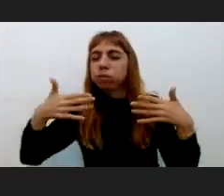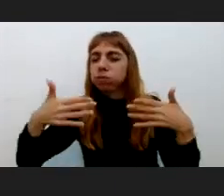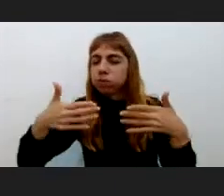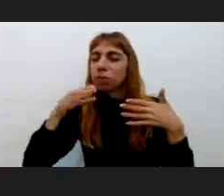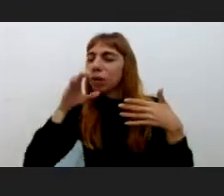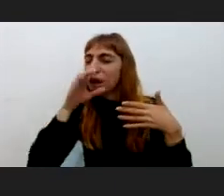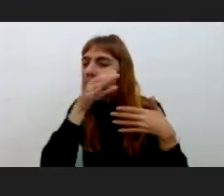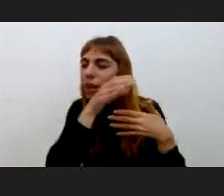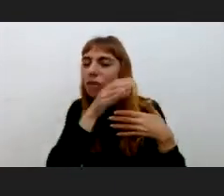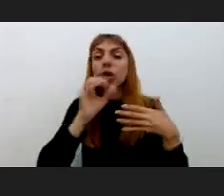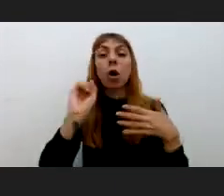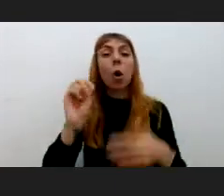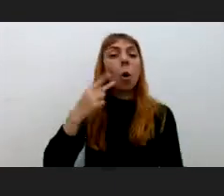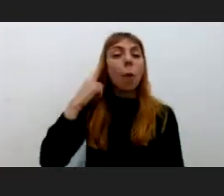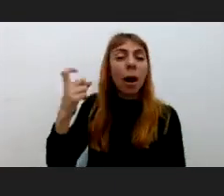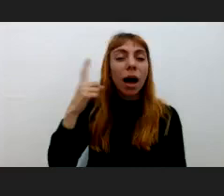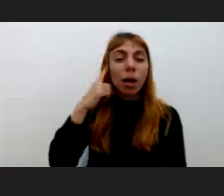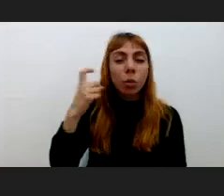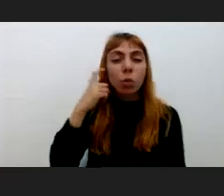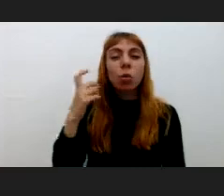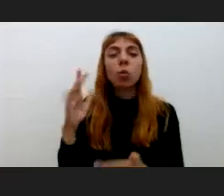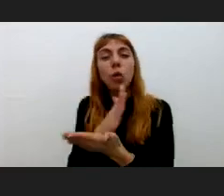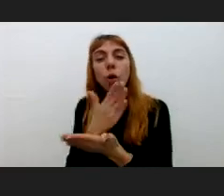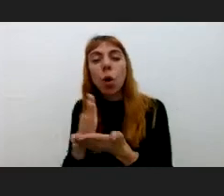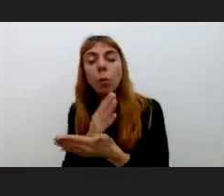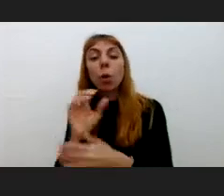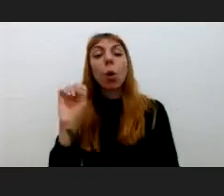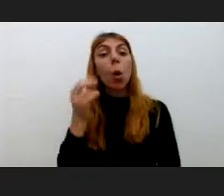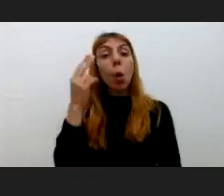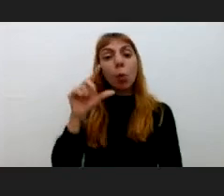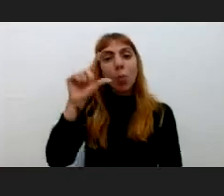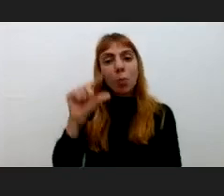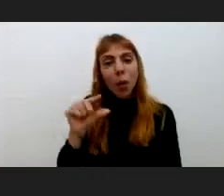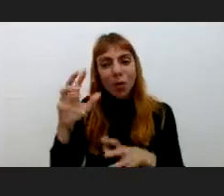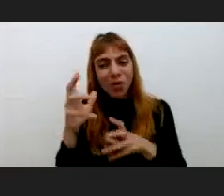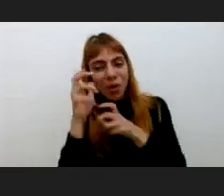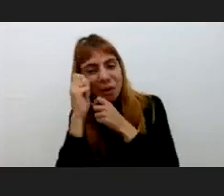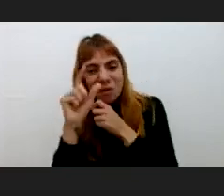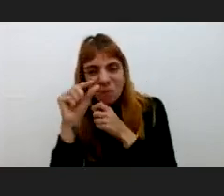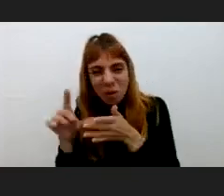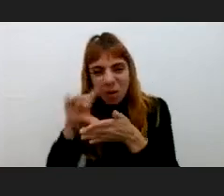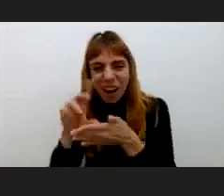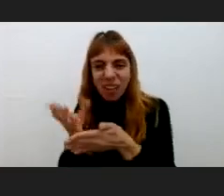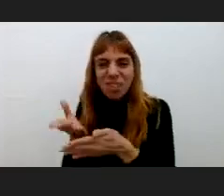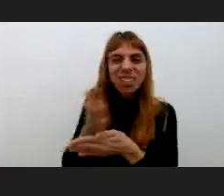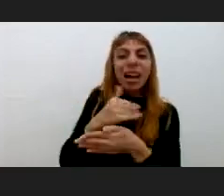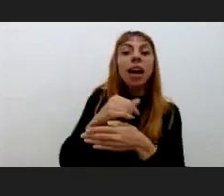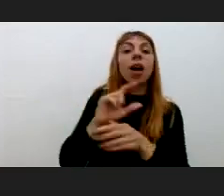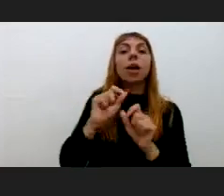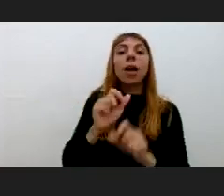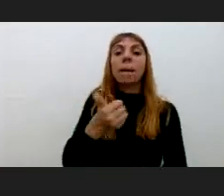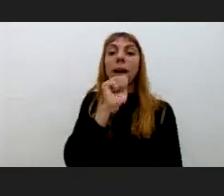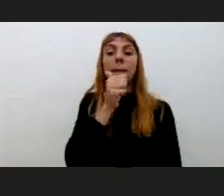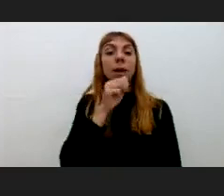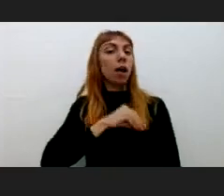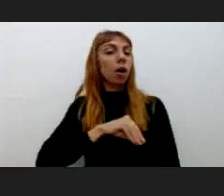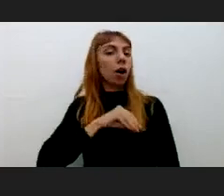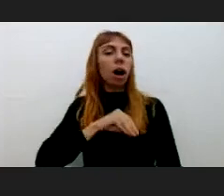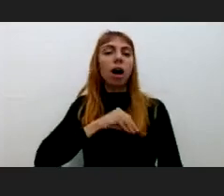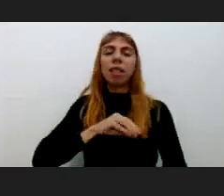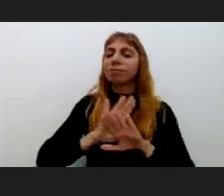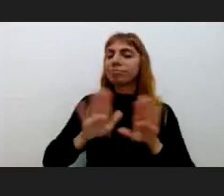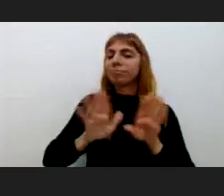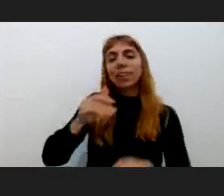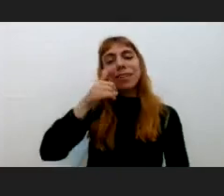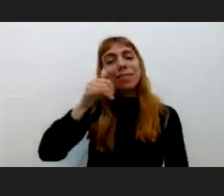ela evite bebida alcoólica antes de dormir, porque tudo isso interfere na qualidade do sono e,